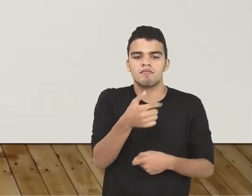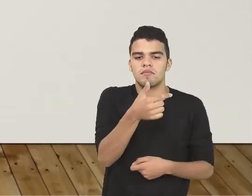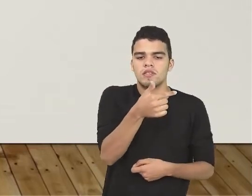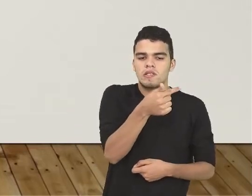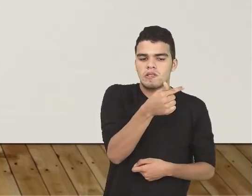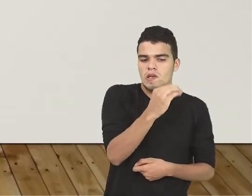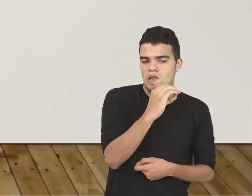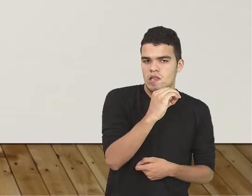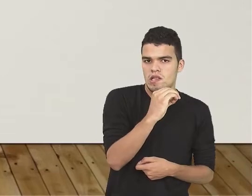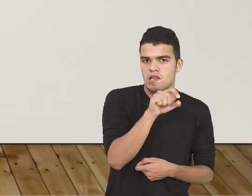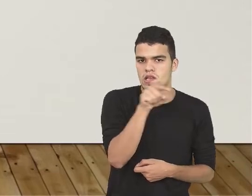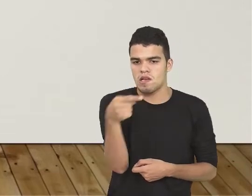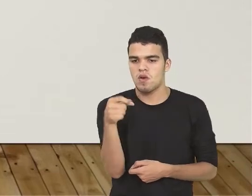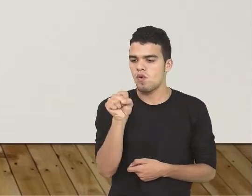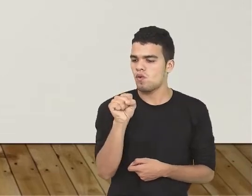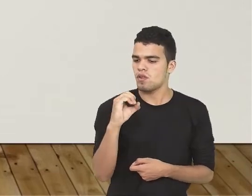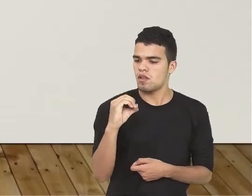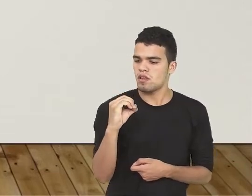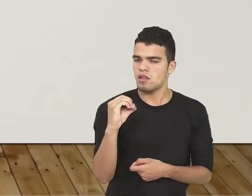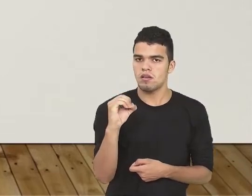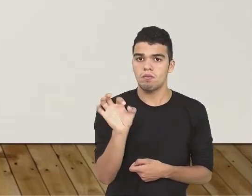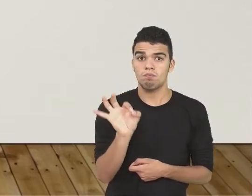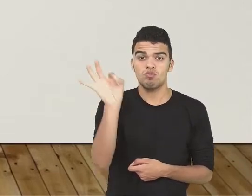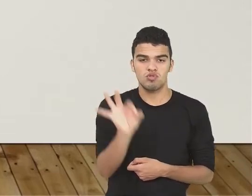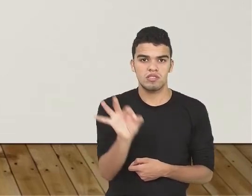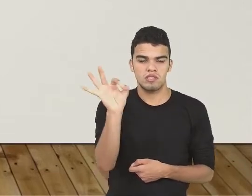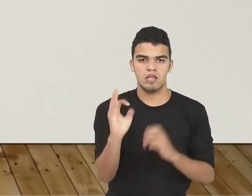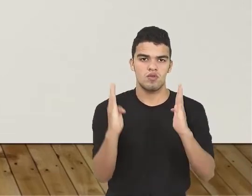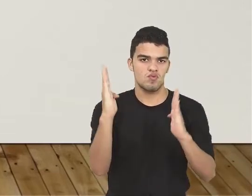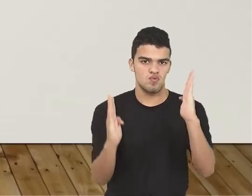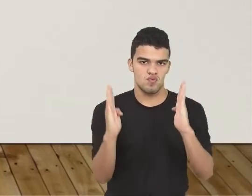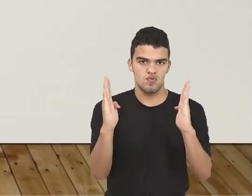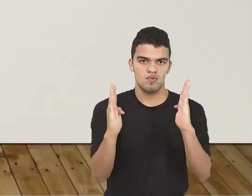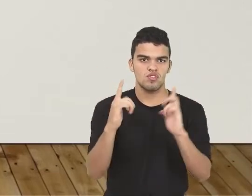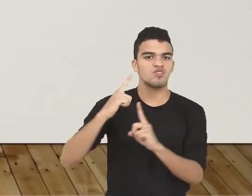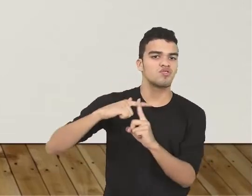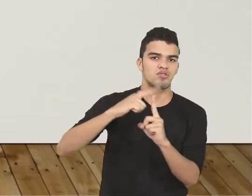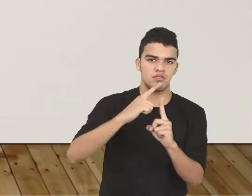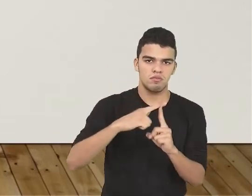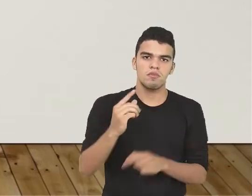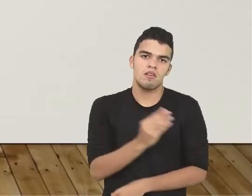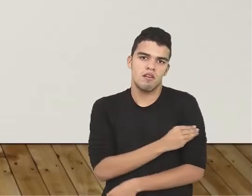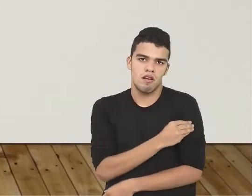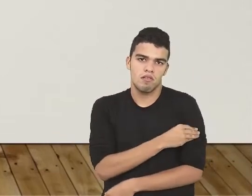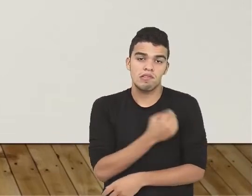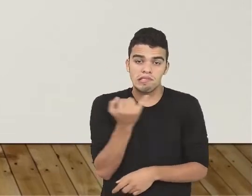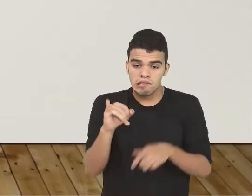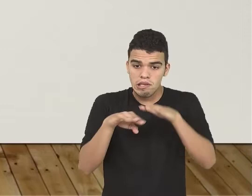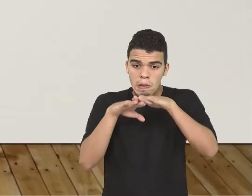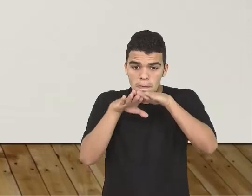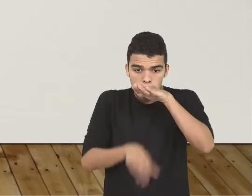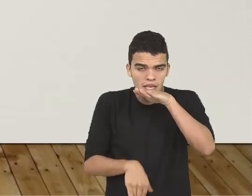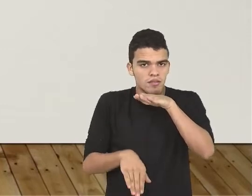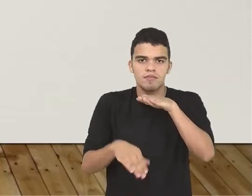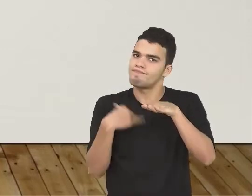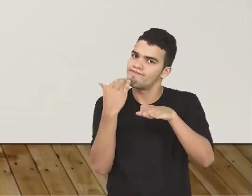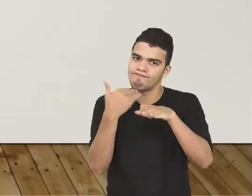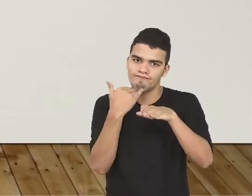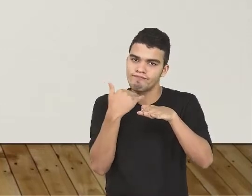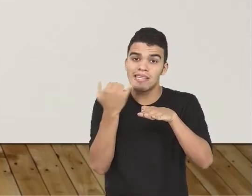Se ele estiver abaixo disso ou acima disso, ele já não tem tanta eficiência, tá? E tem outra